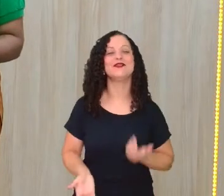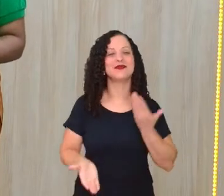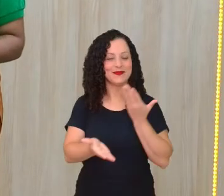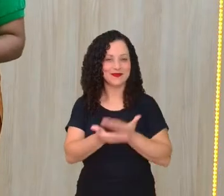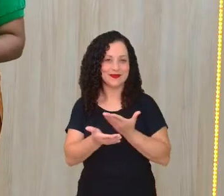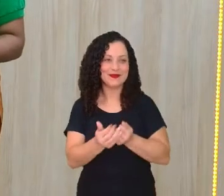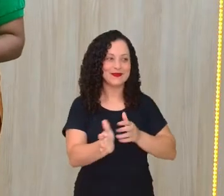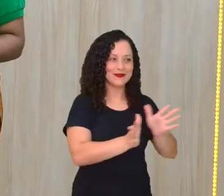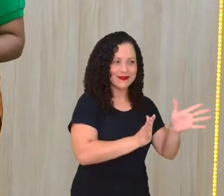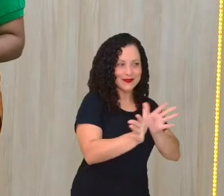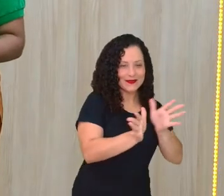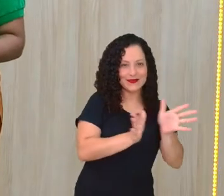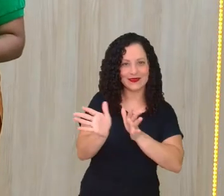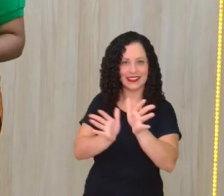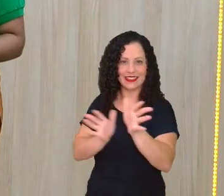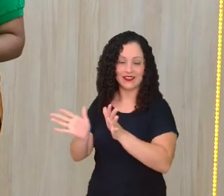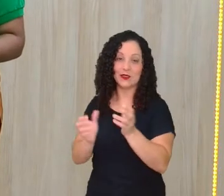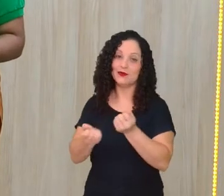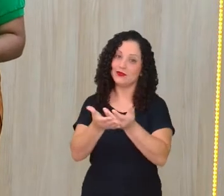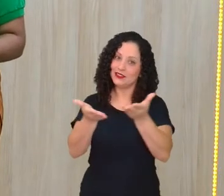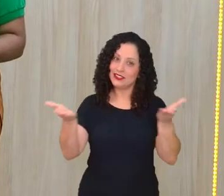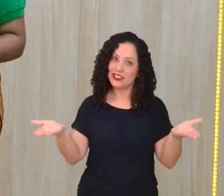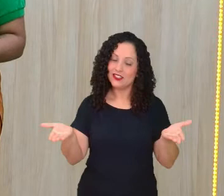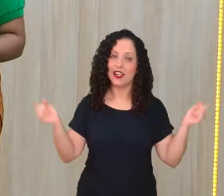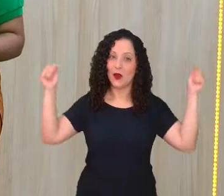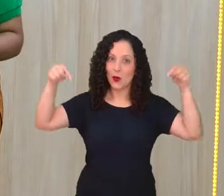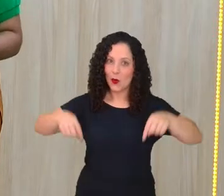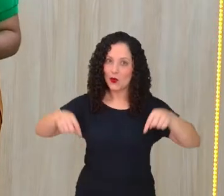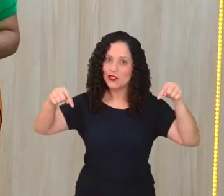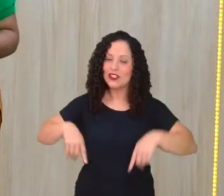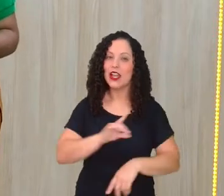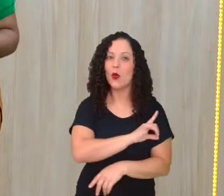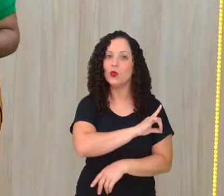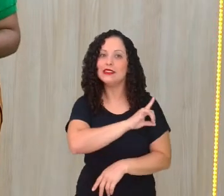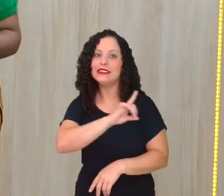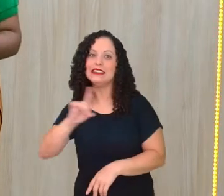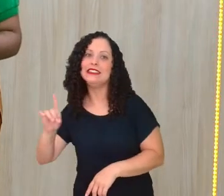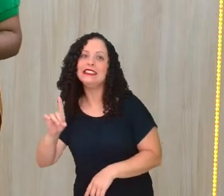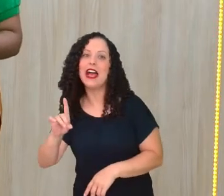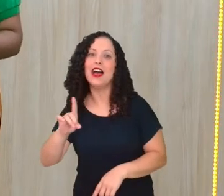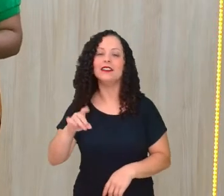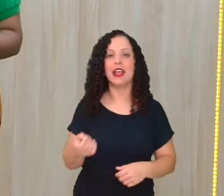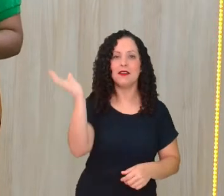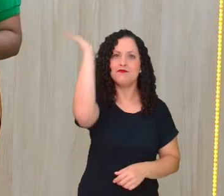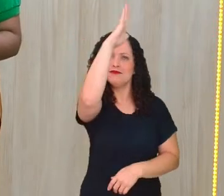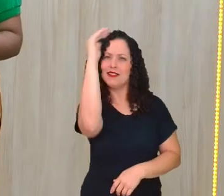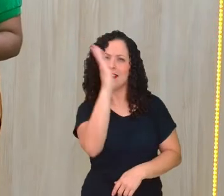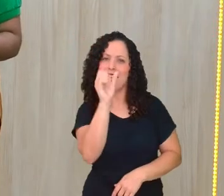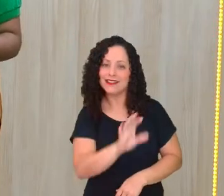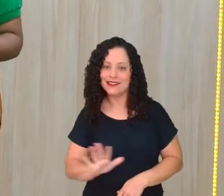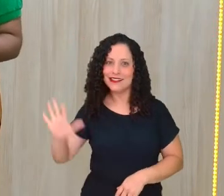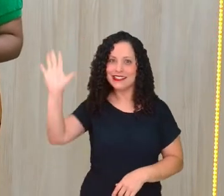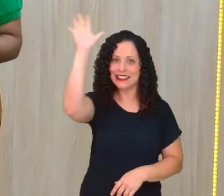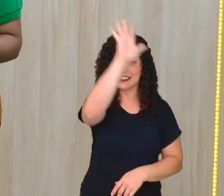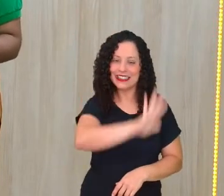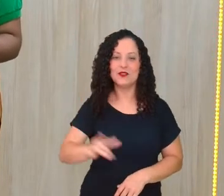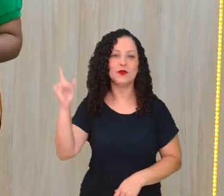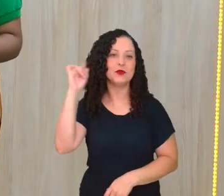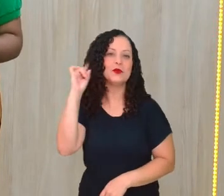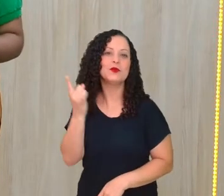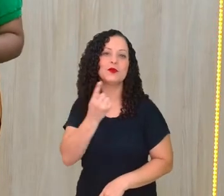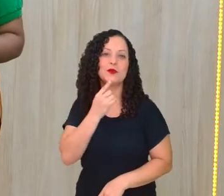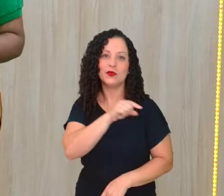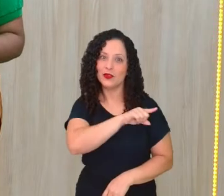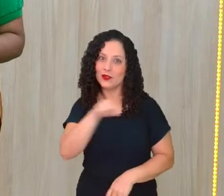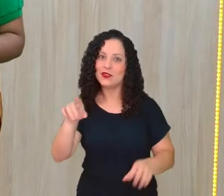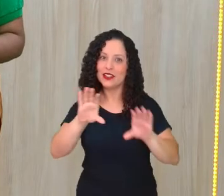aulas muito mais acessíveis para todo mundo. E hoje, lembrando que é o Dia Nacional do Surdo. Então, parabéns aí você que pertence a